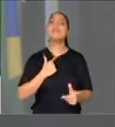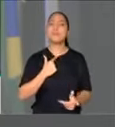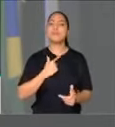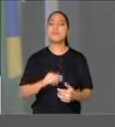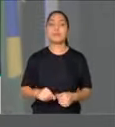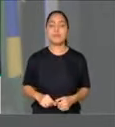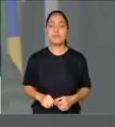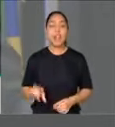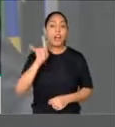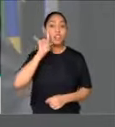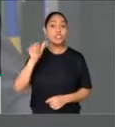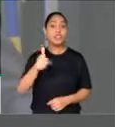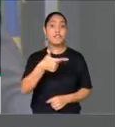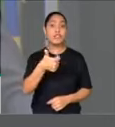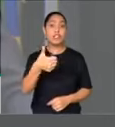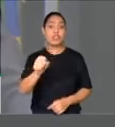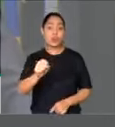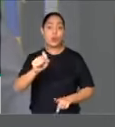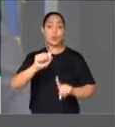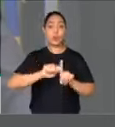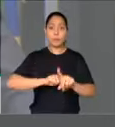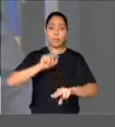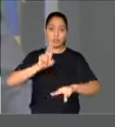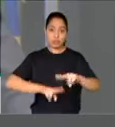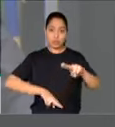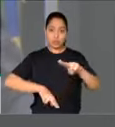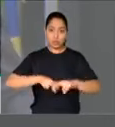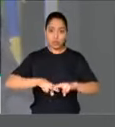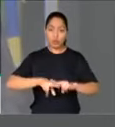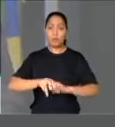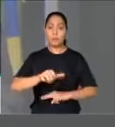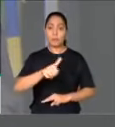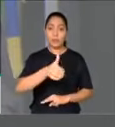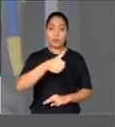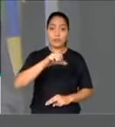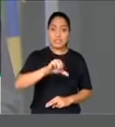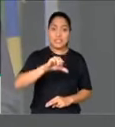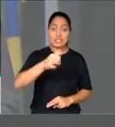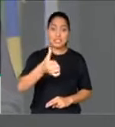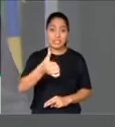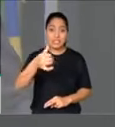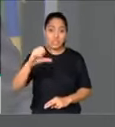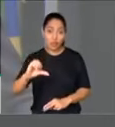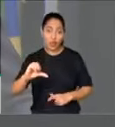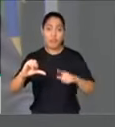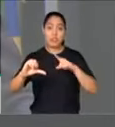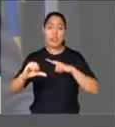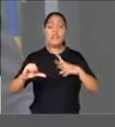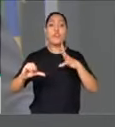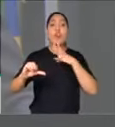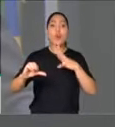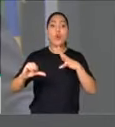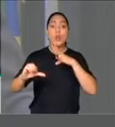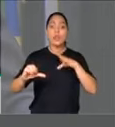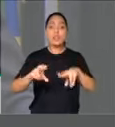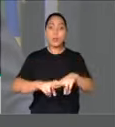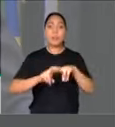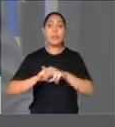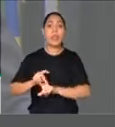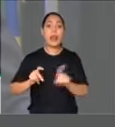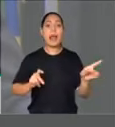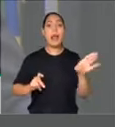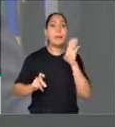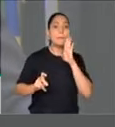Dia 28 de junho de 1969, ficou conhecido no mundo todo por causa do bar